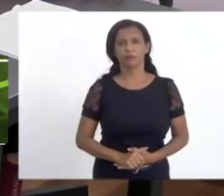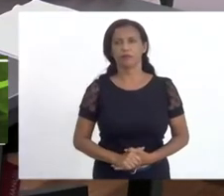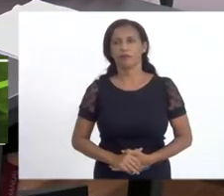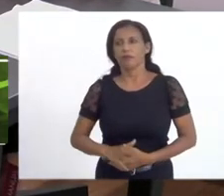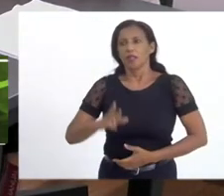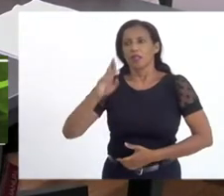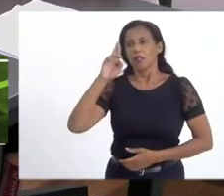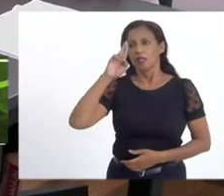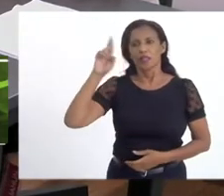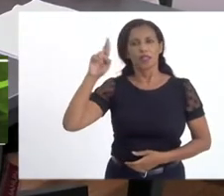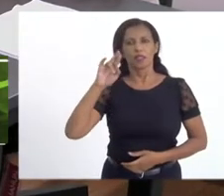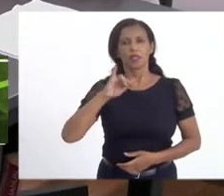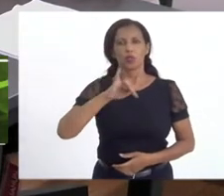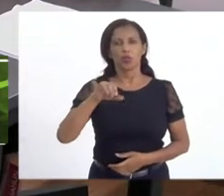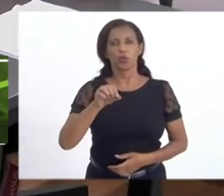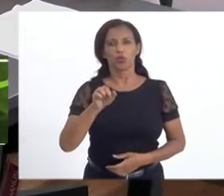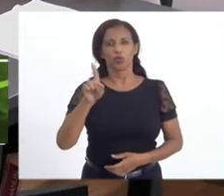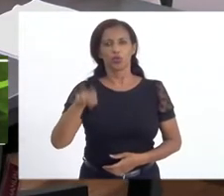Senhor José Rodrigues.